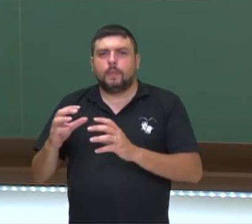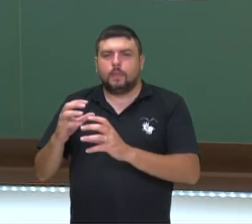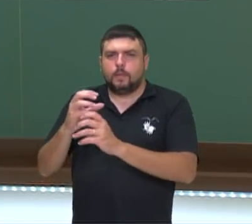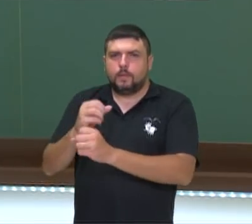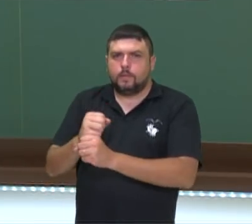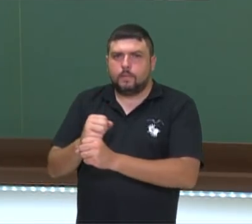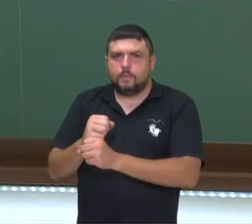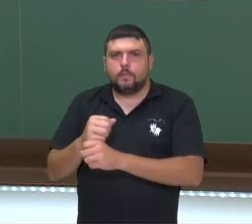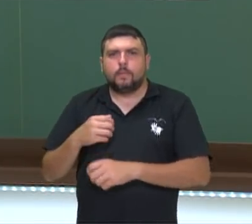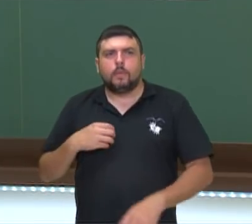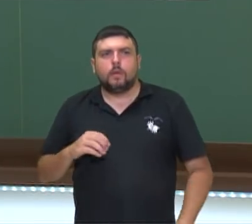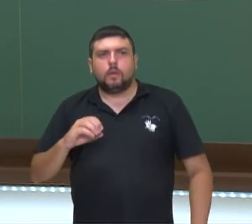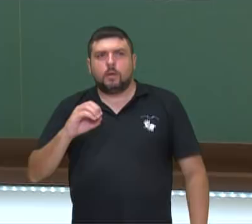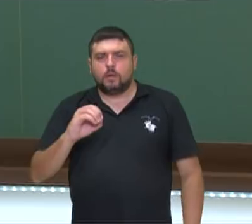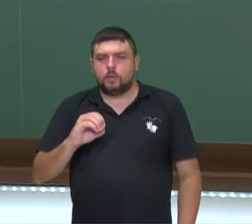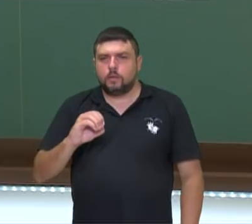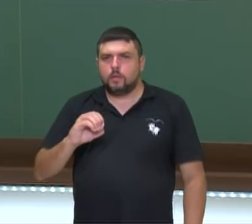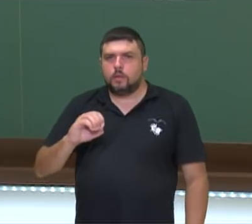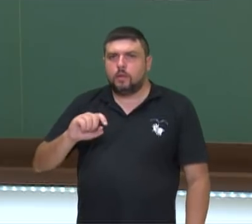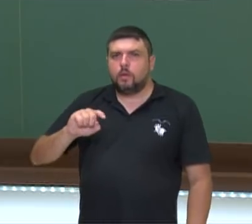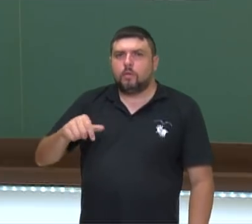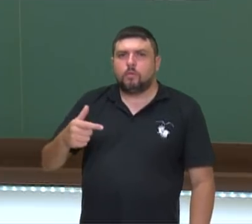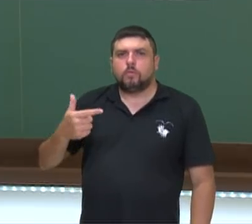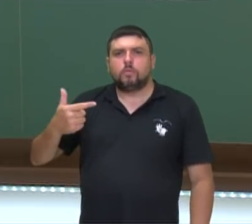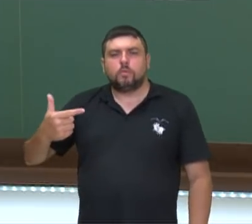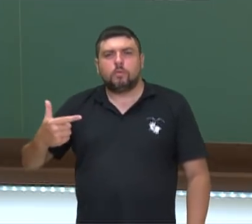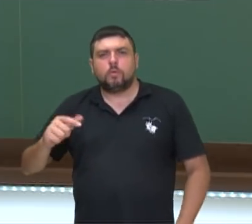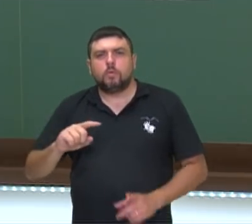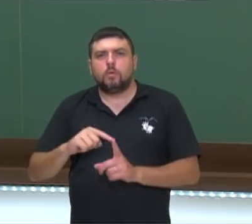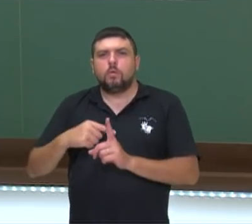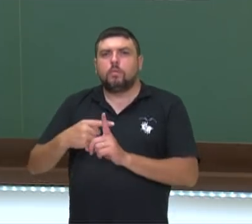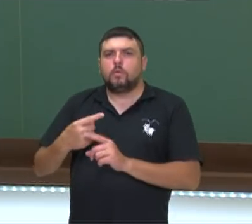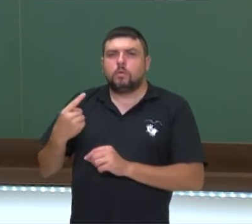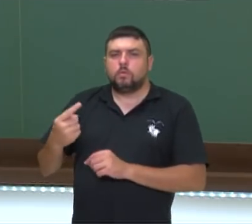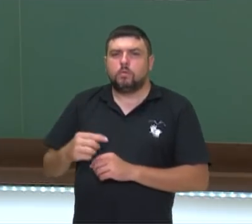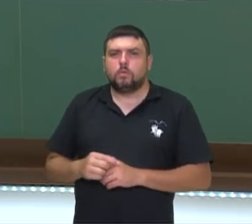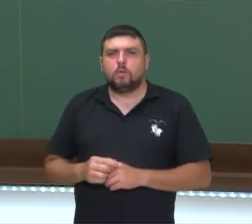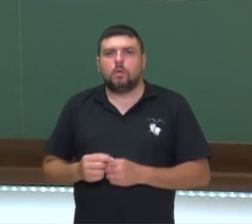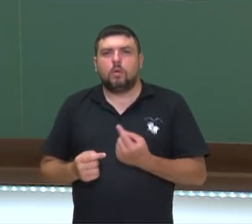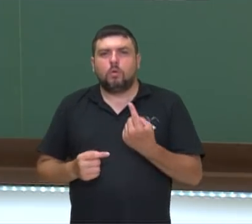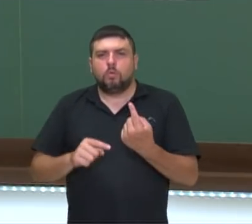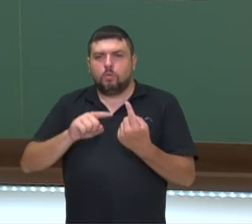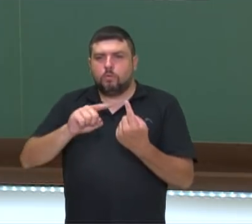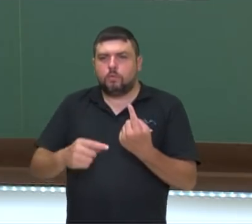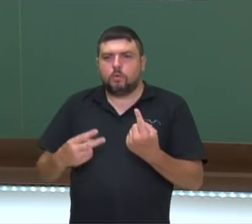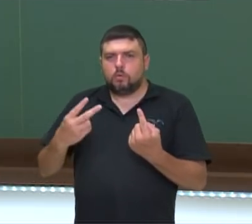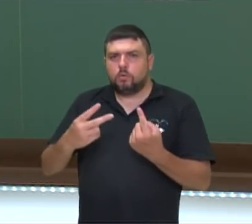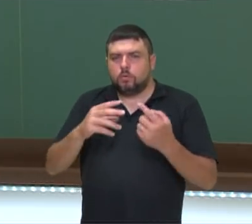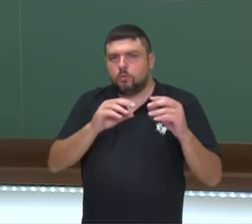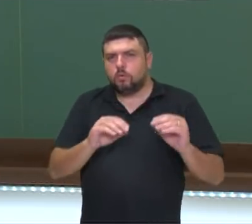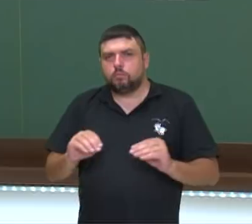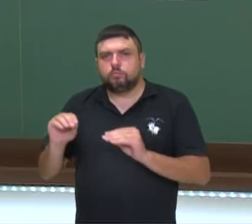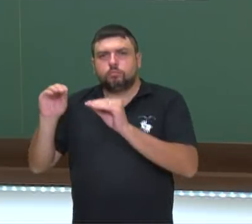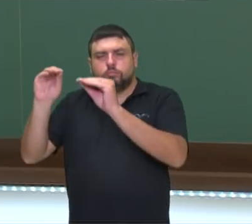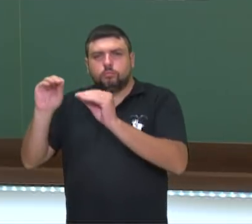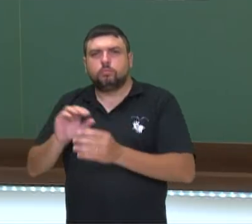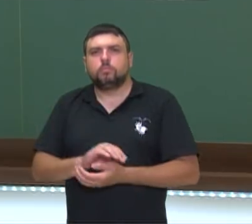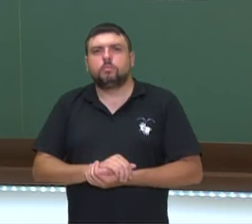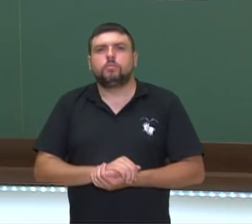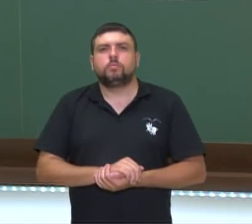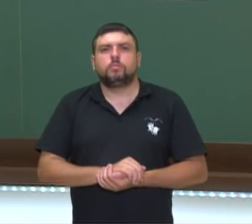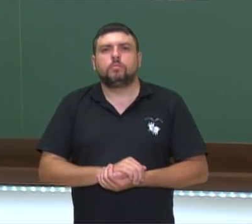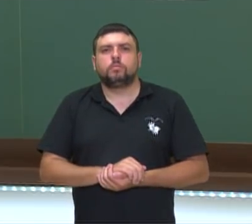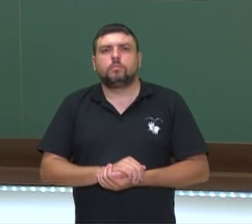dar 0,2, e somar com 1, que vai dar 1,2, que eu já coloquei aqui. Então ficou, e